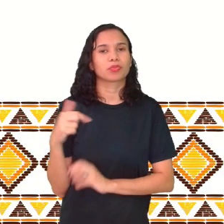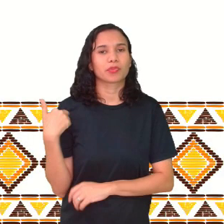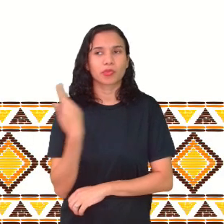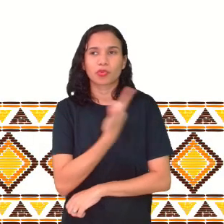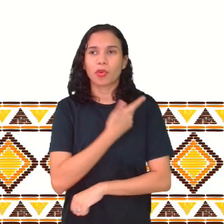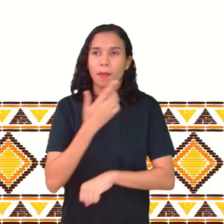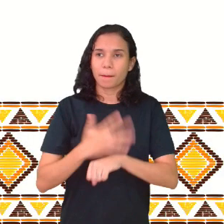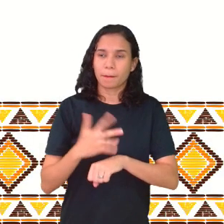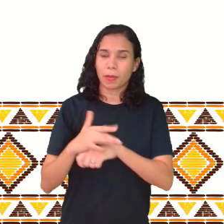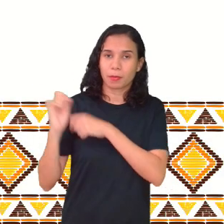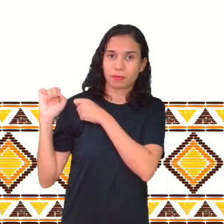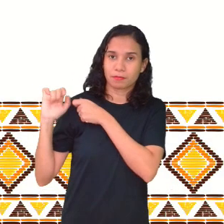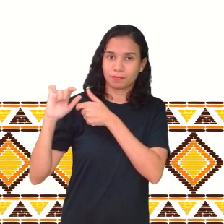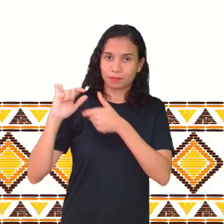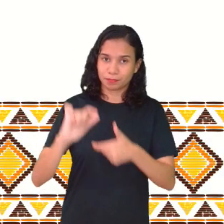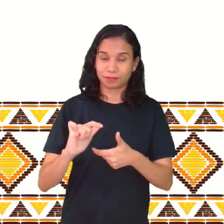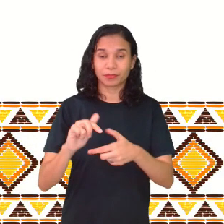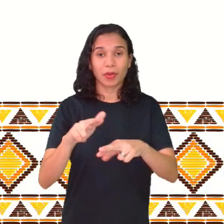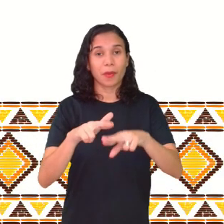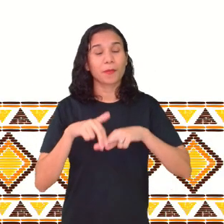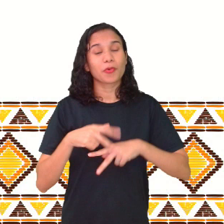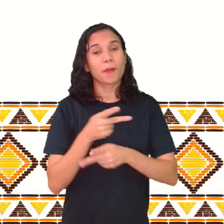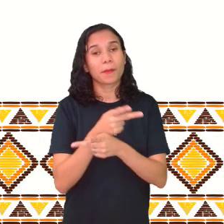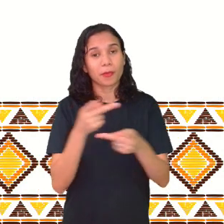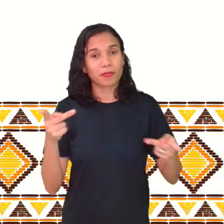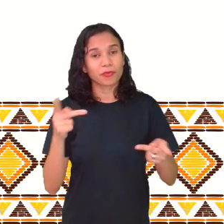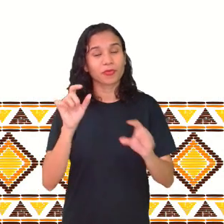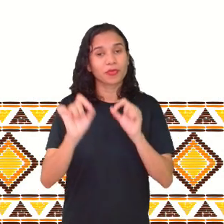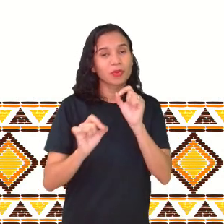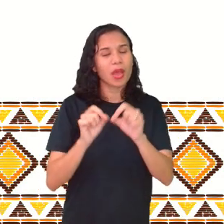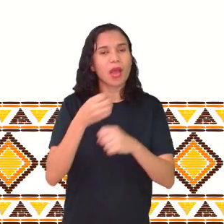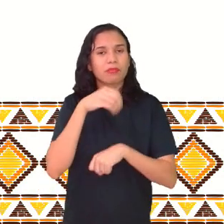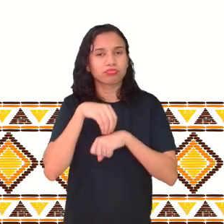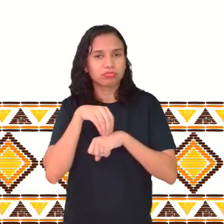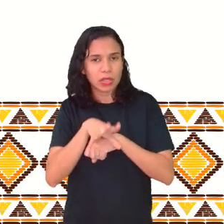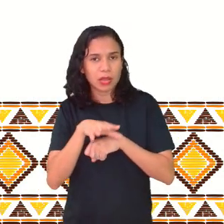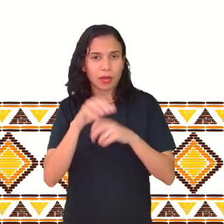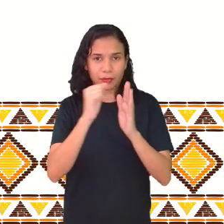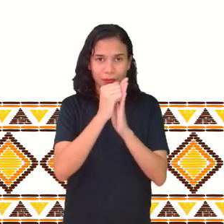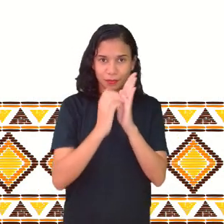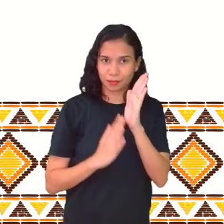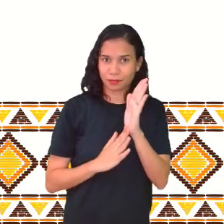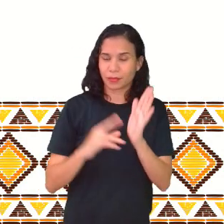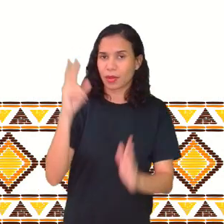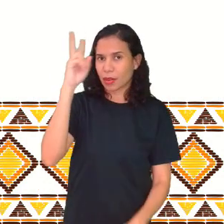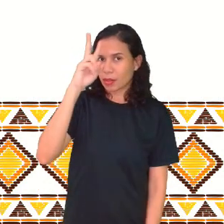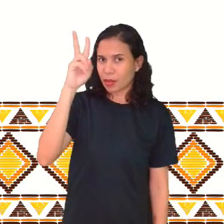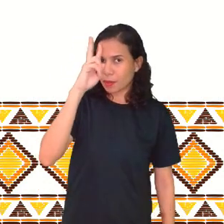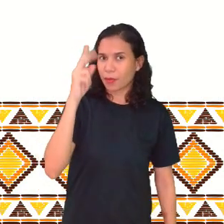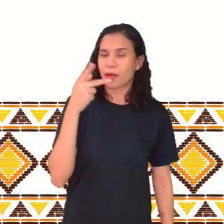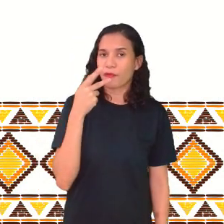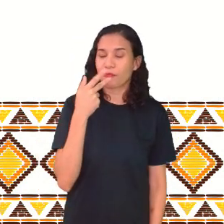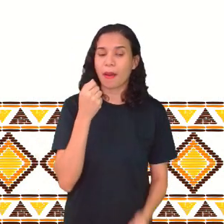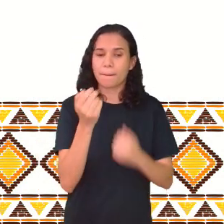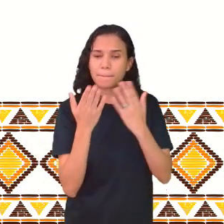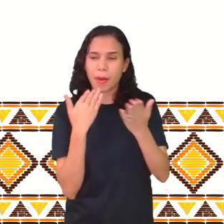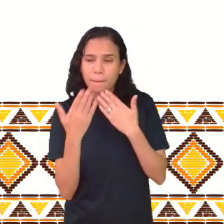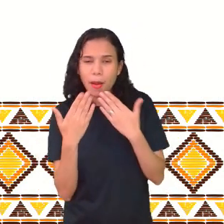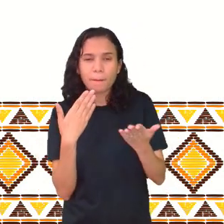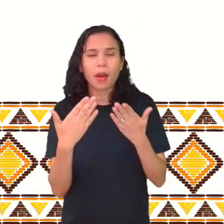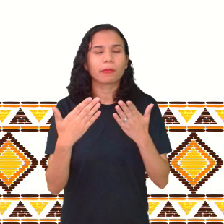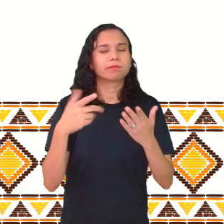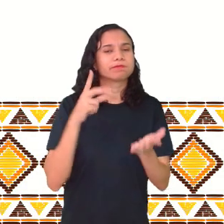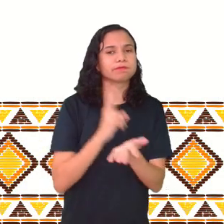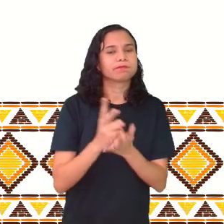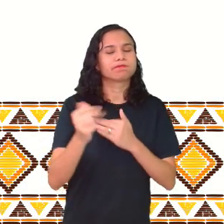nossas raízes. E daí eu deixo para vocês essa sugestão de atividade. Lembram que eu disse, né, que a gente vai dialogar, a gente vai